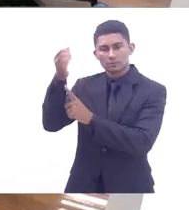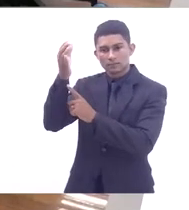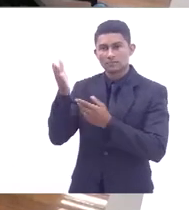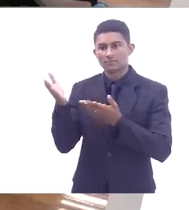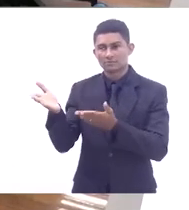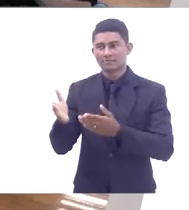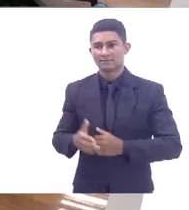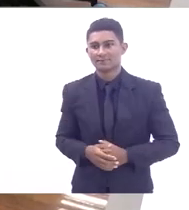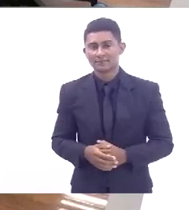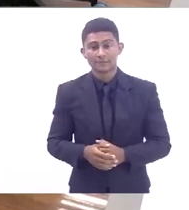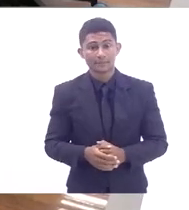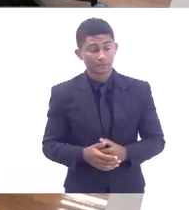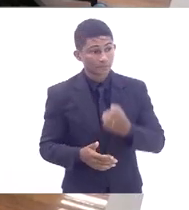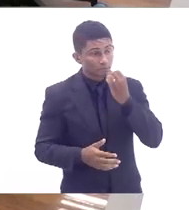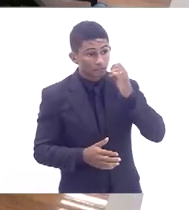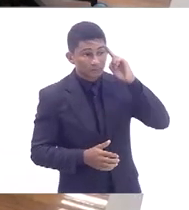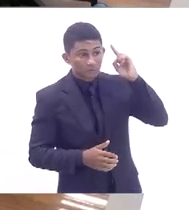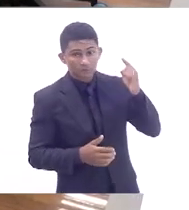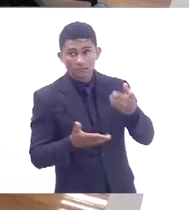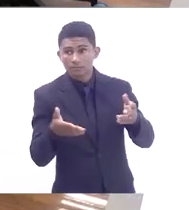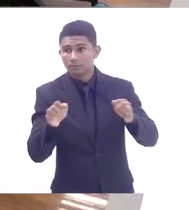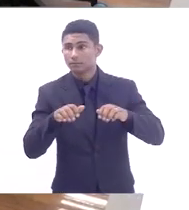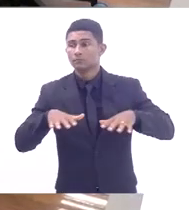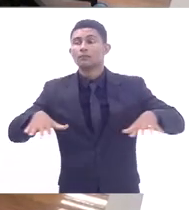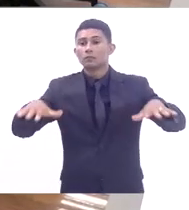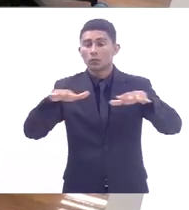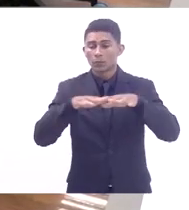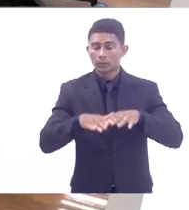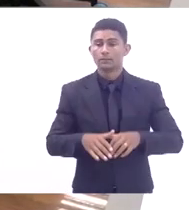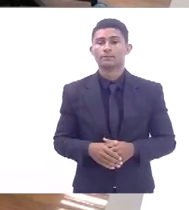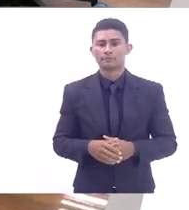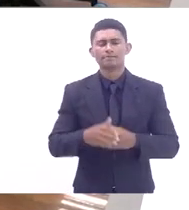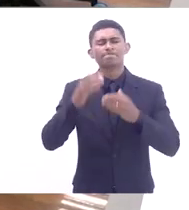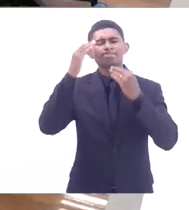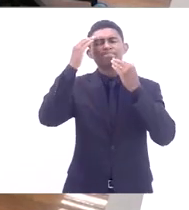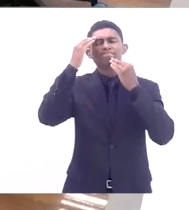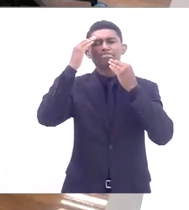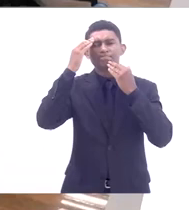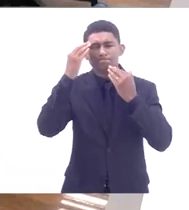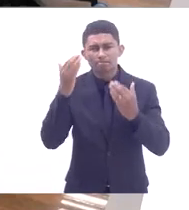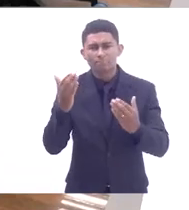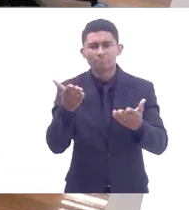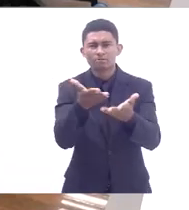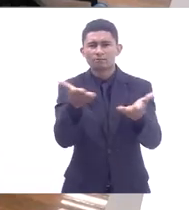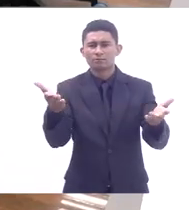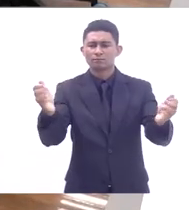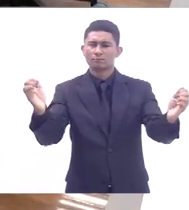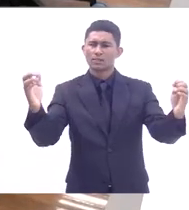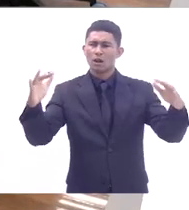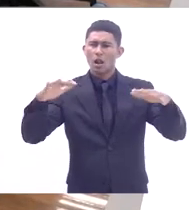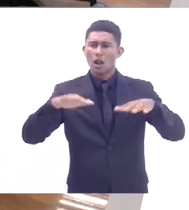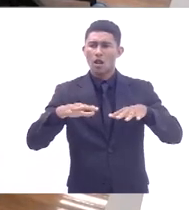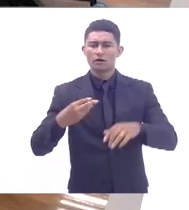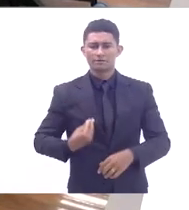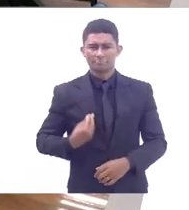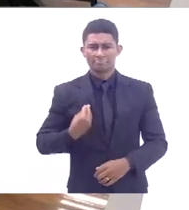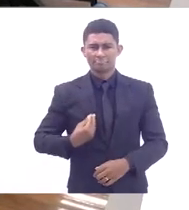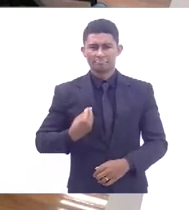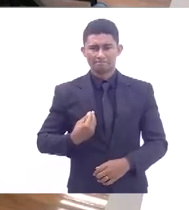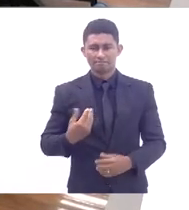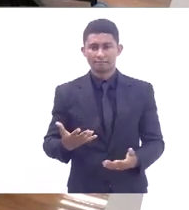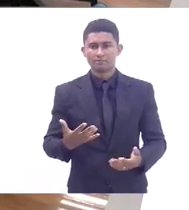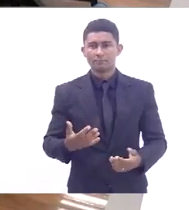bem Bom dia a todos todas todos eu quero agradecer a gente mais nada a presença de todo mundo é o